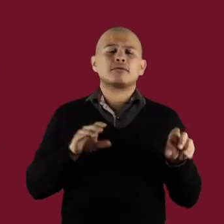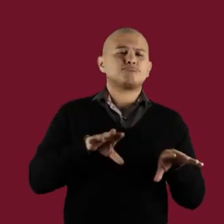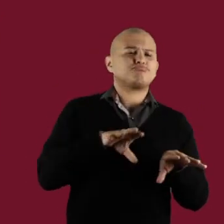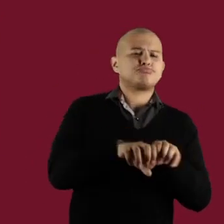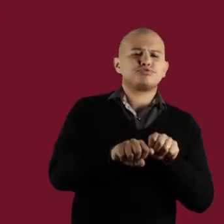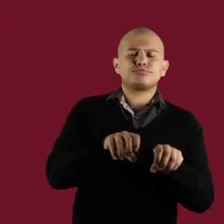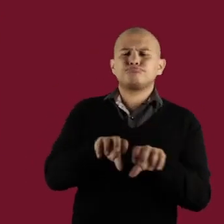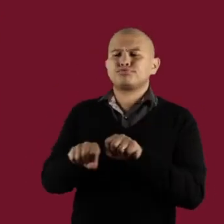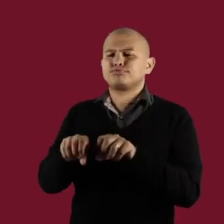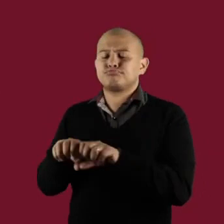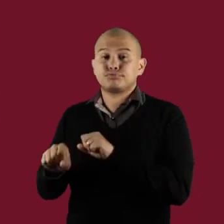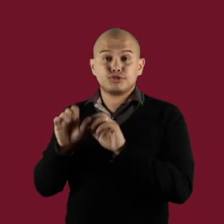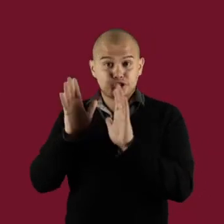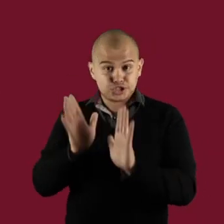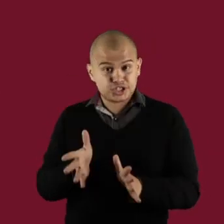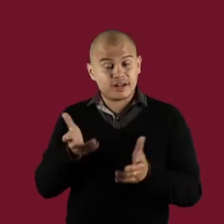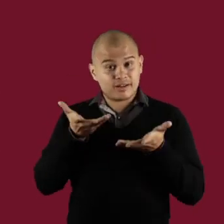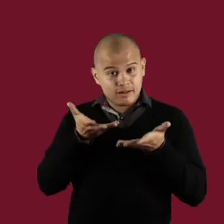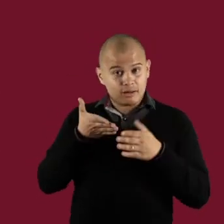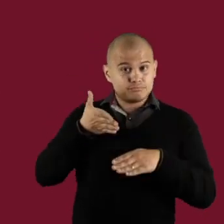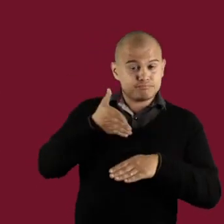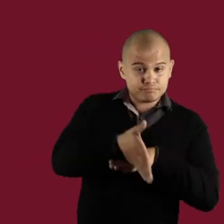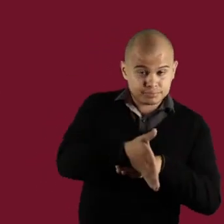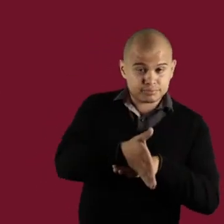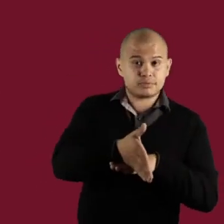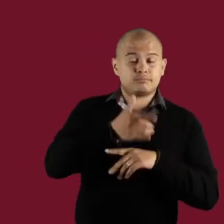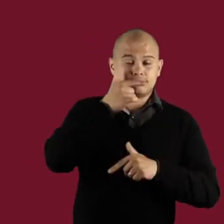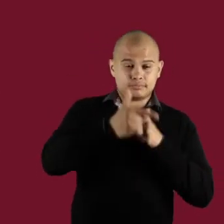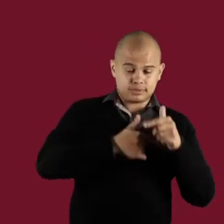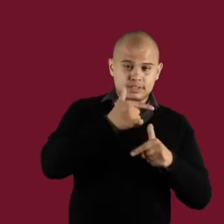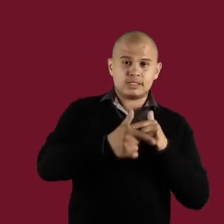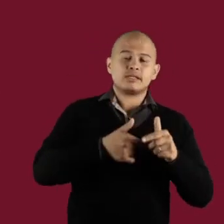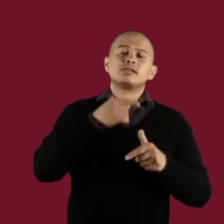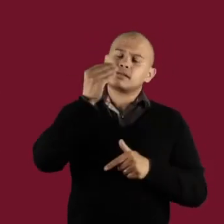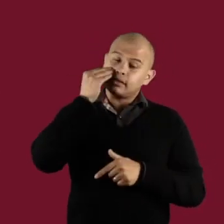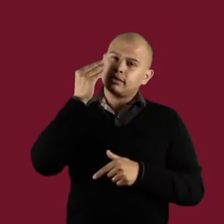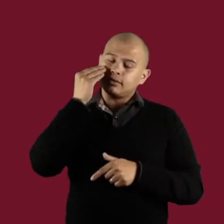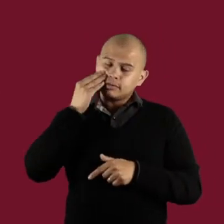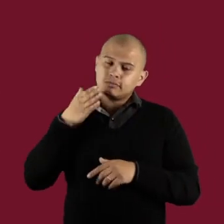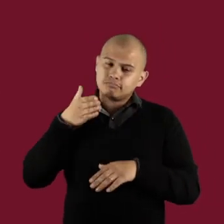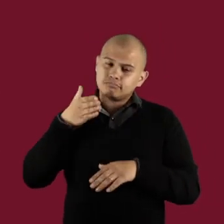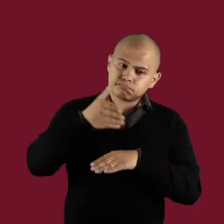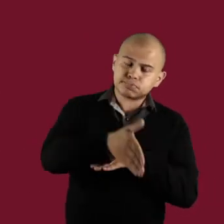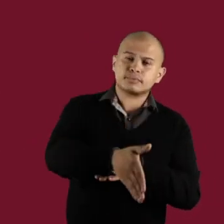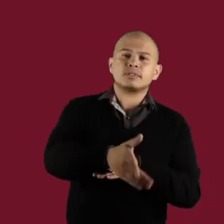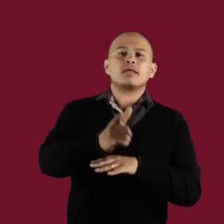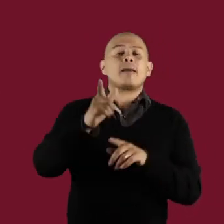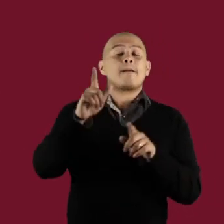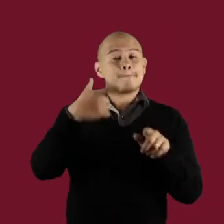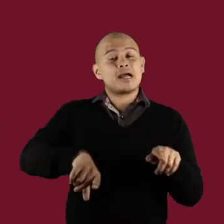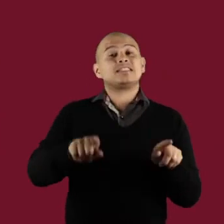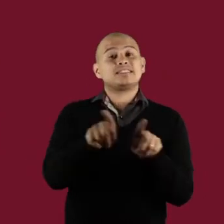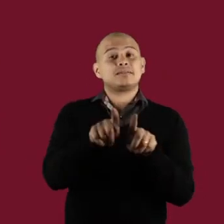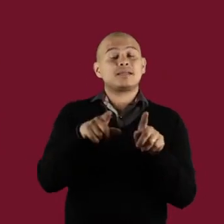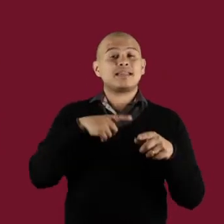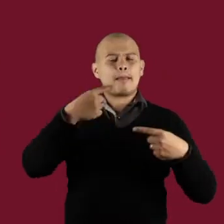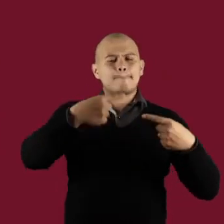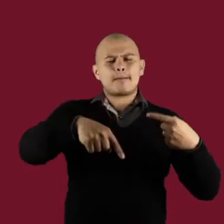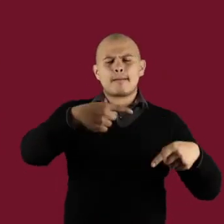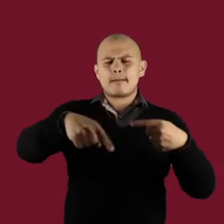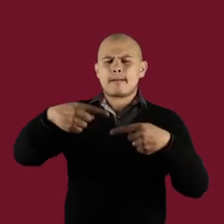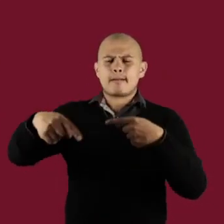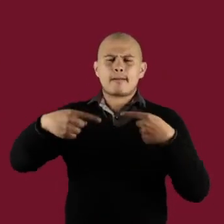para o mundo profissional. Encontra informação lá. Nós fazemos, portanto, debates também com gente que está ligada a